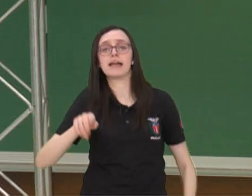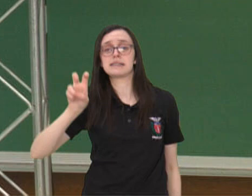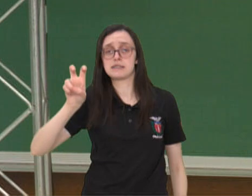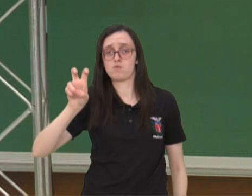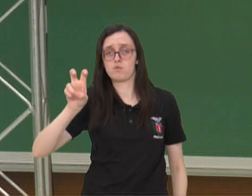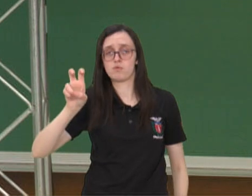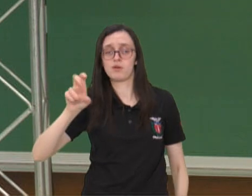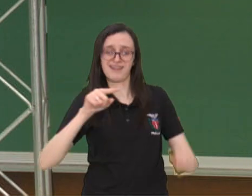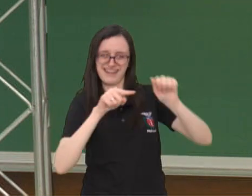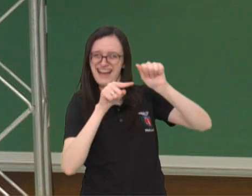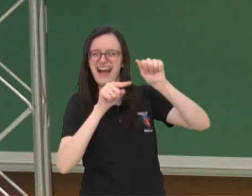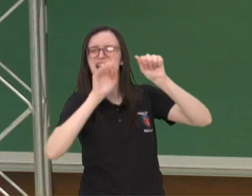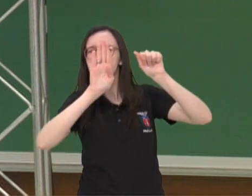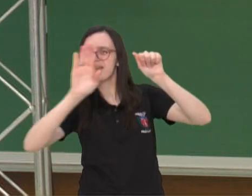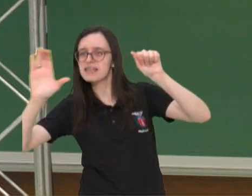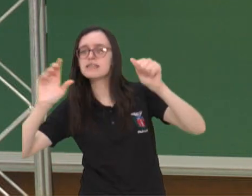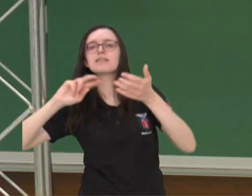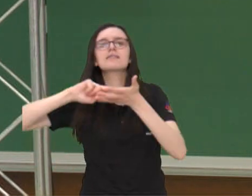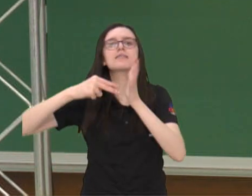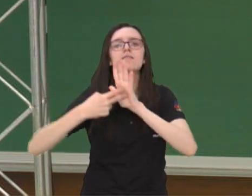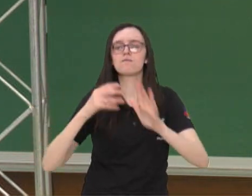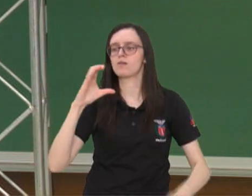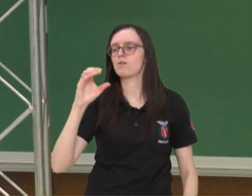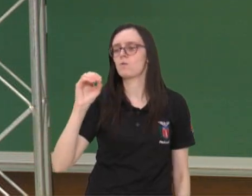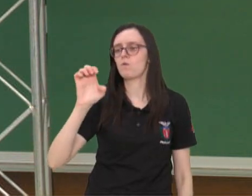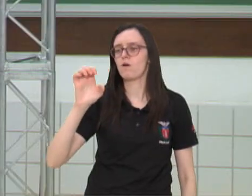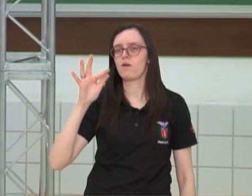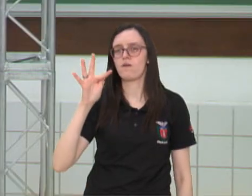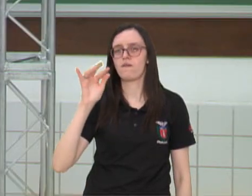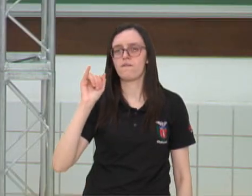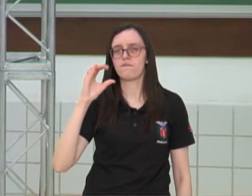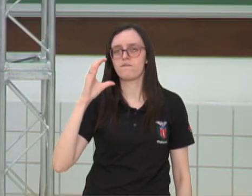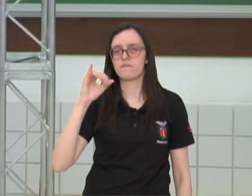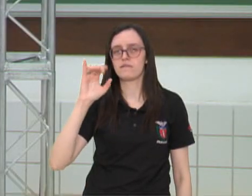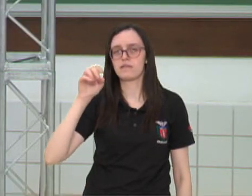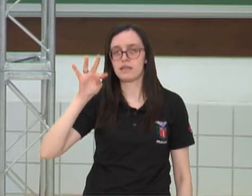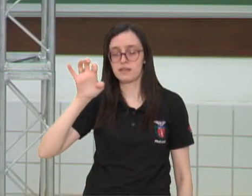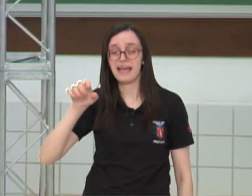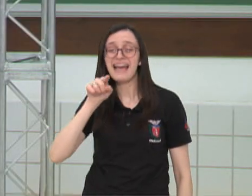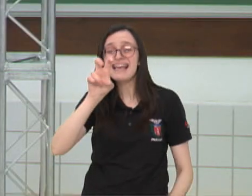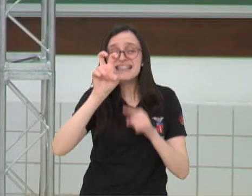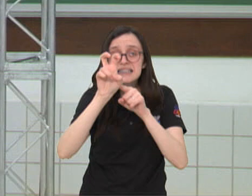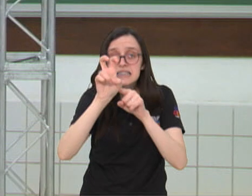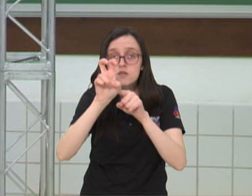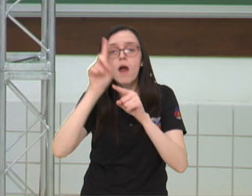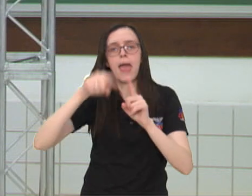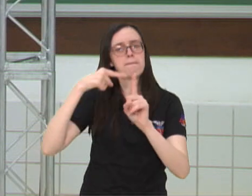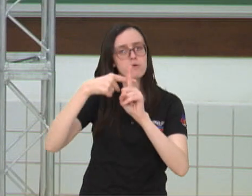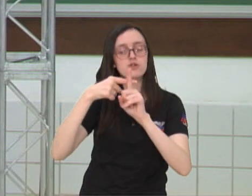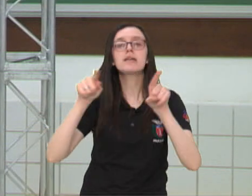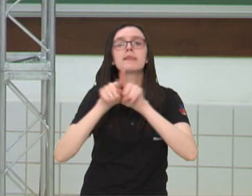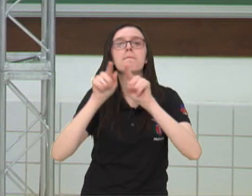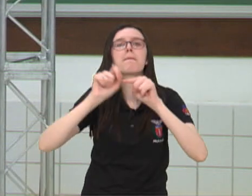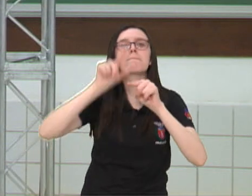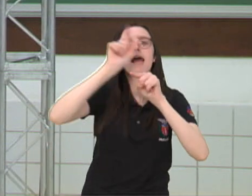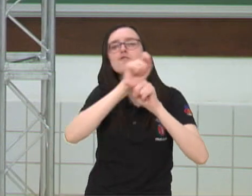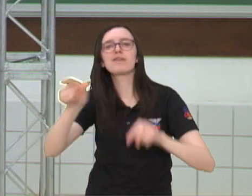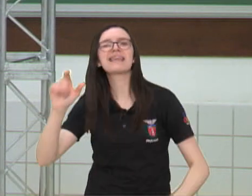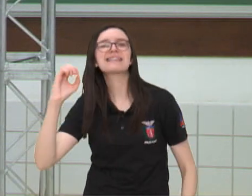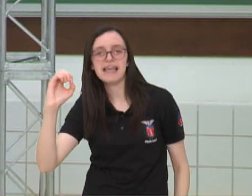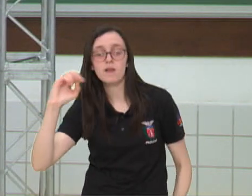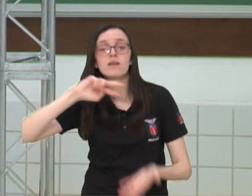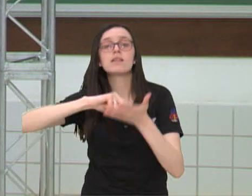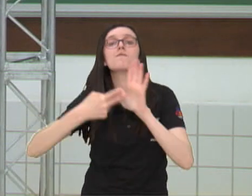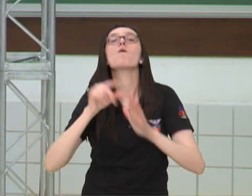5, então 5 é positivo e é maior que zero. Então o valor de A maior que zero, com